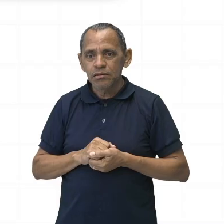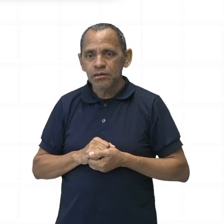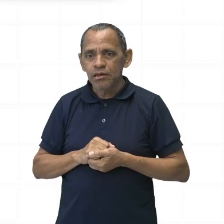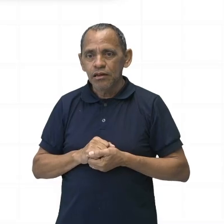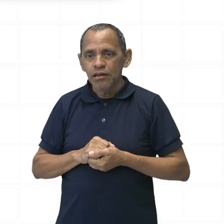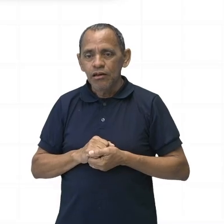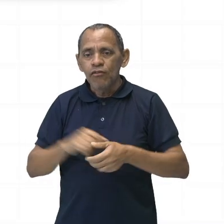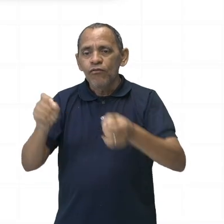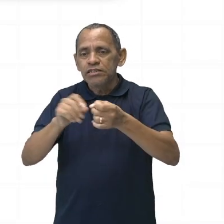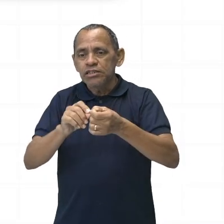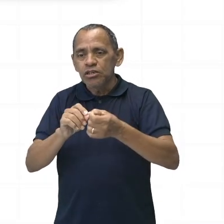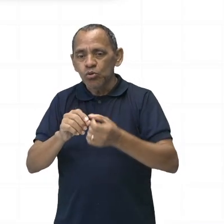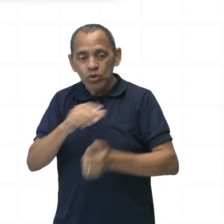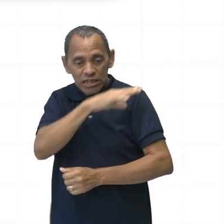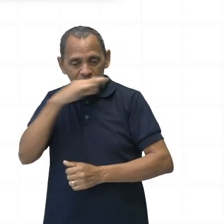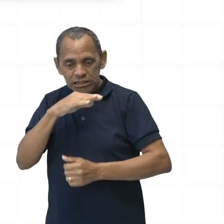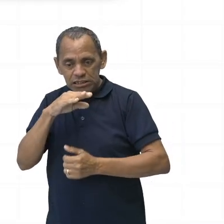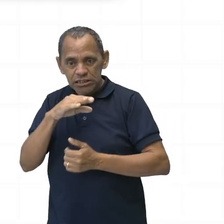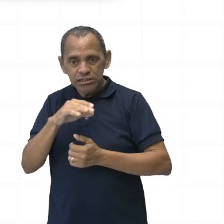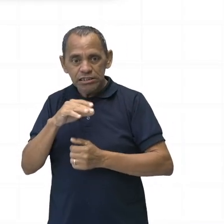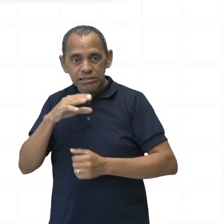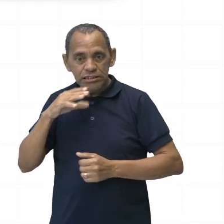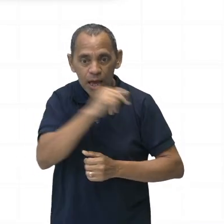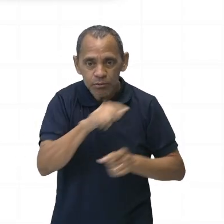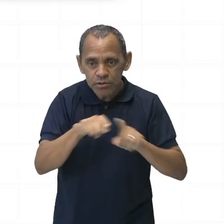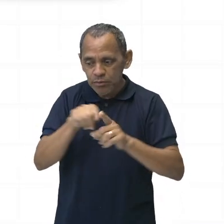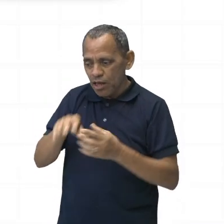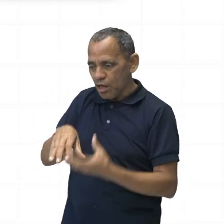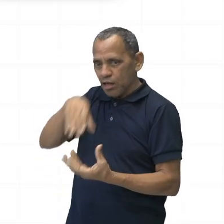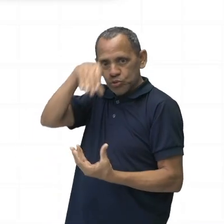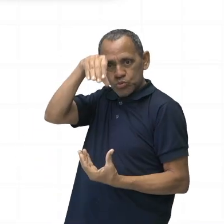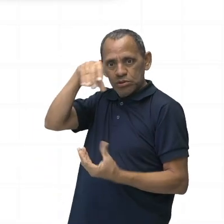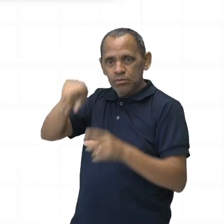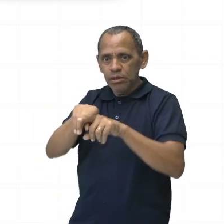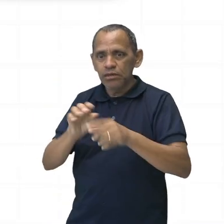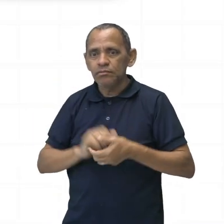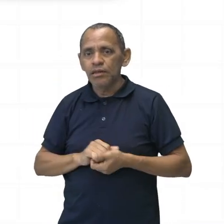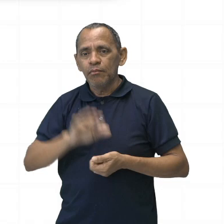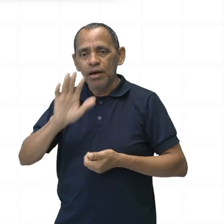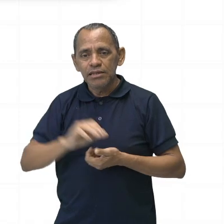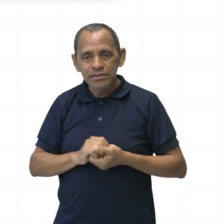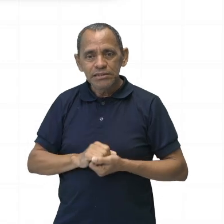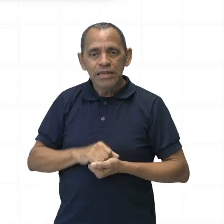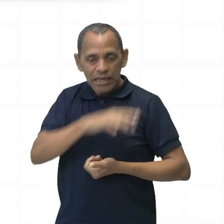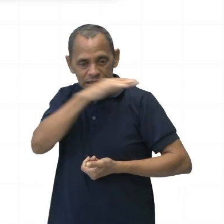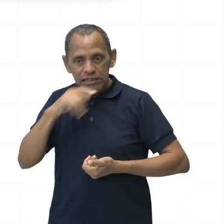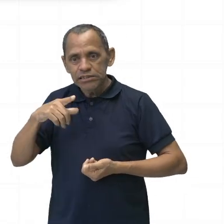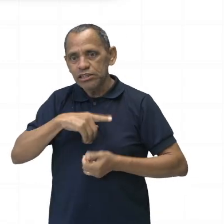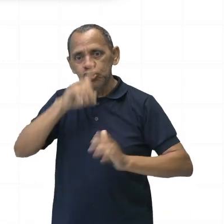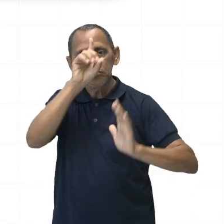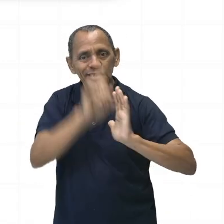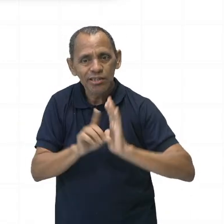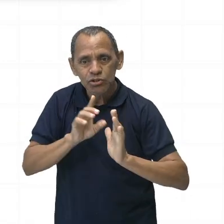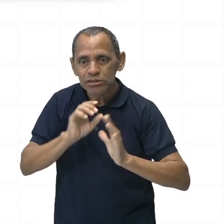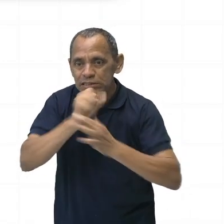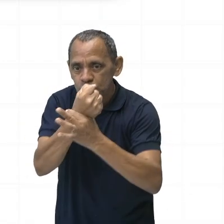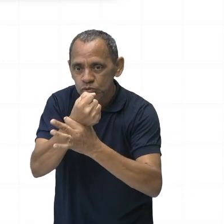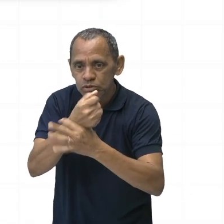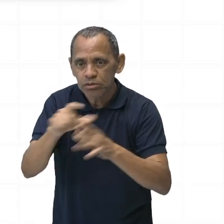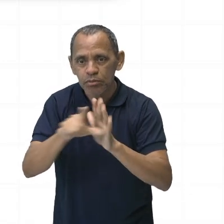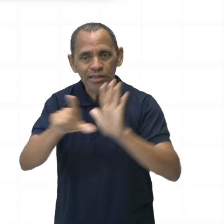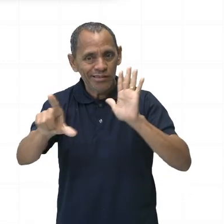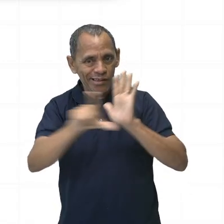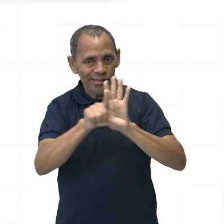entender que essas crianças elas têm direitos garantidos, desde a legislação universal, como vai vir